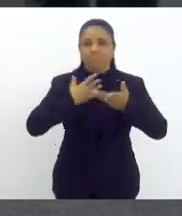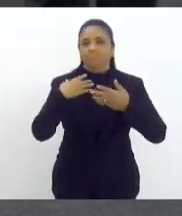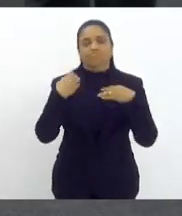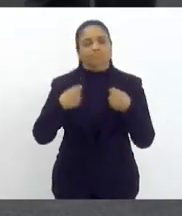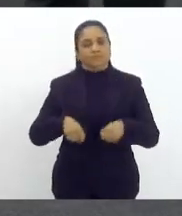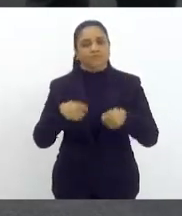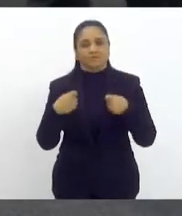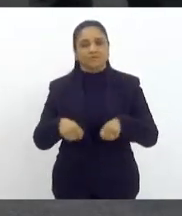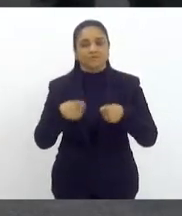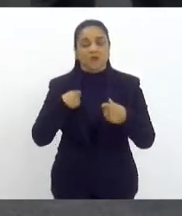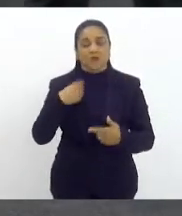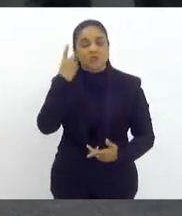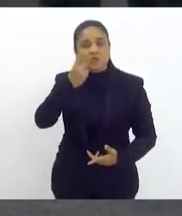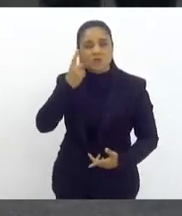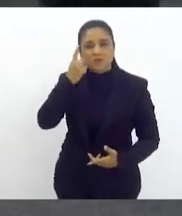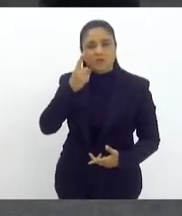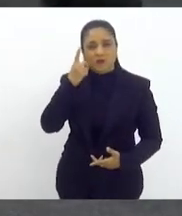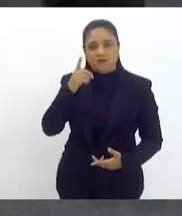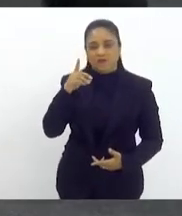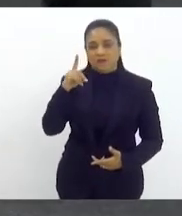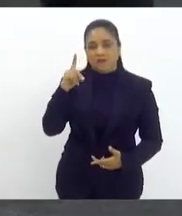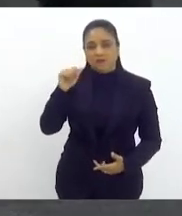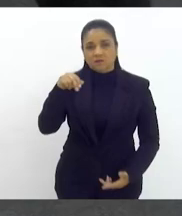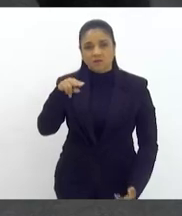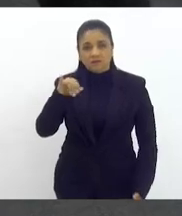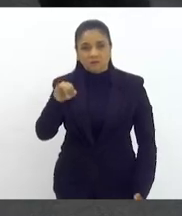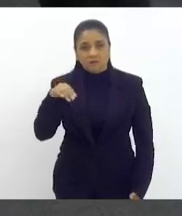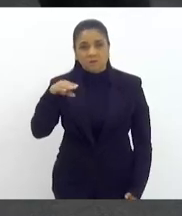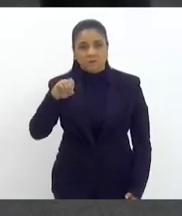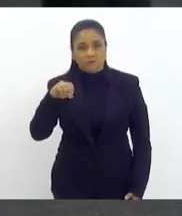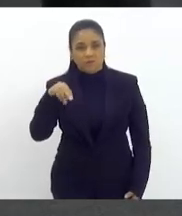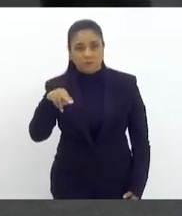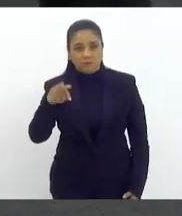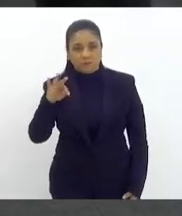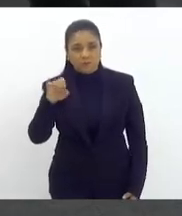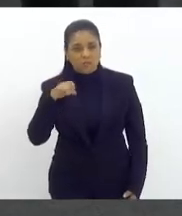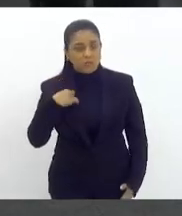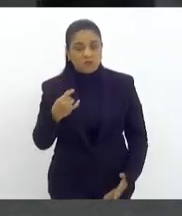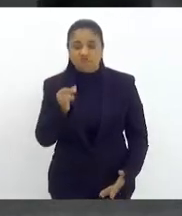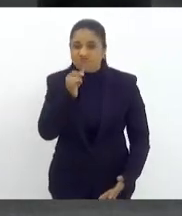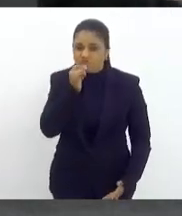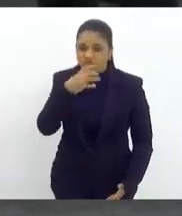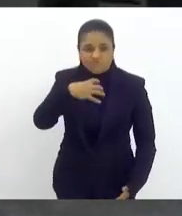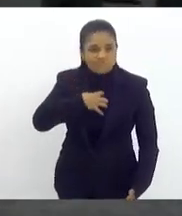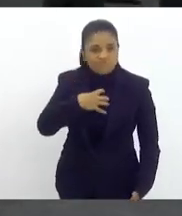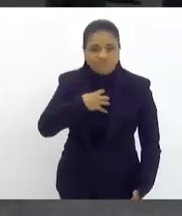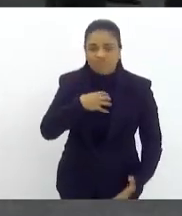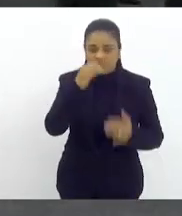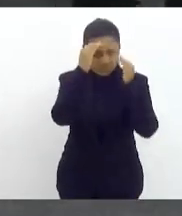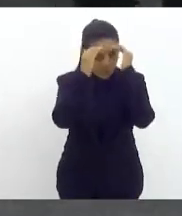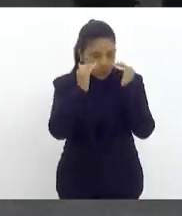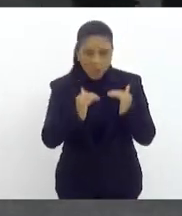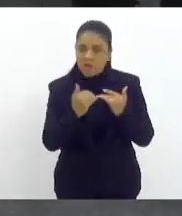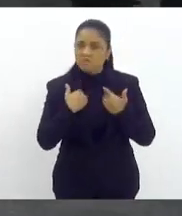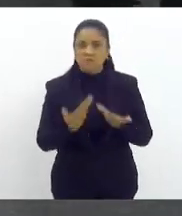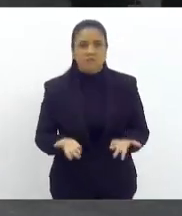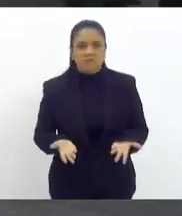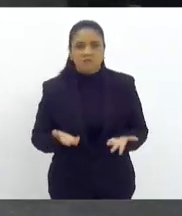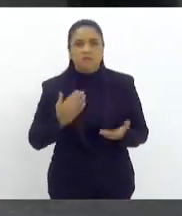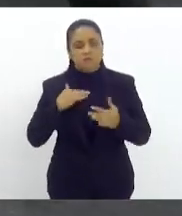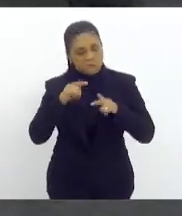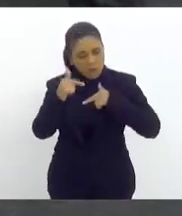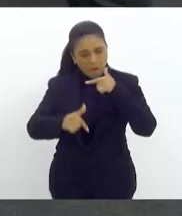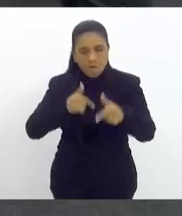Dani Monteiro, estou extremamente descontente e me sentindo desrespeitada na minha atuação parlamentar.